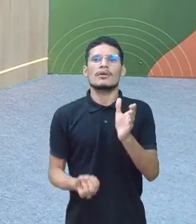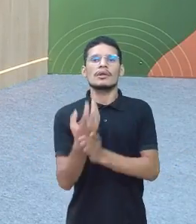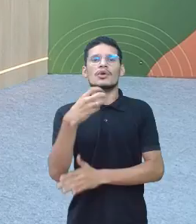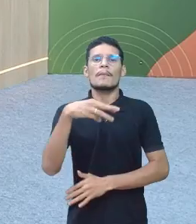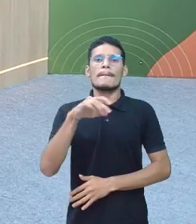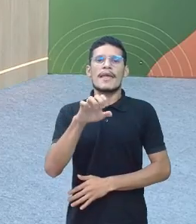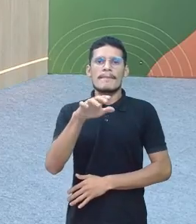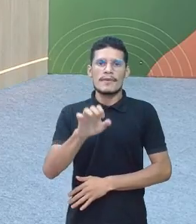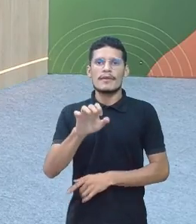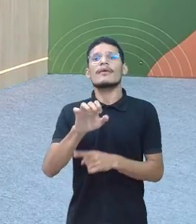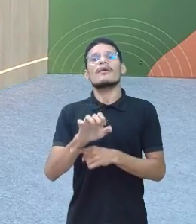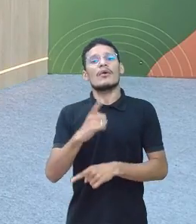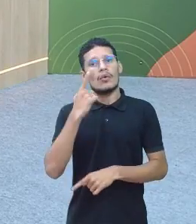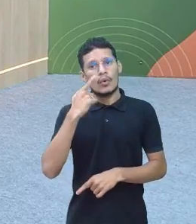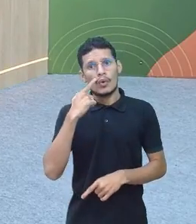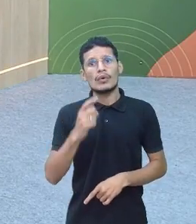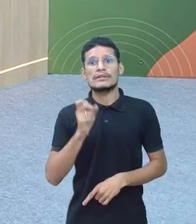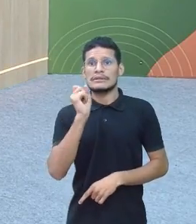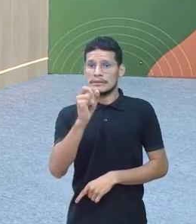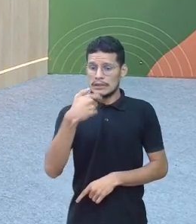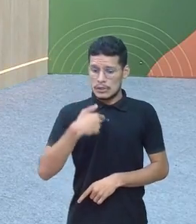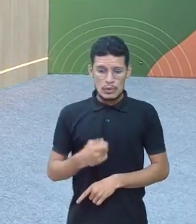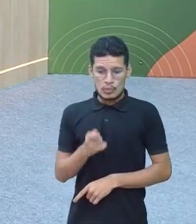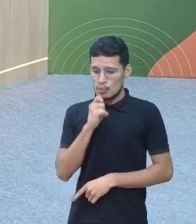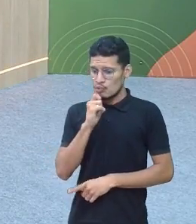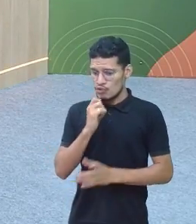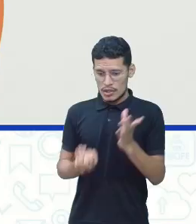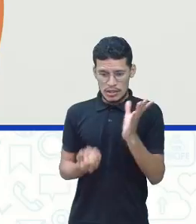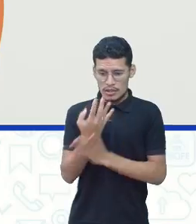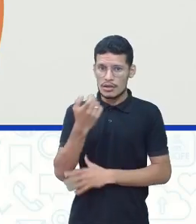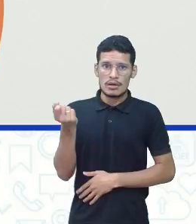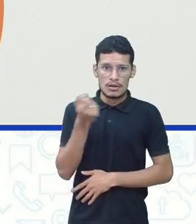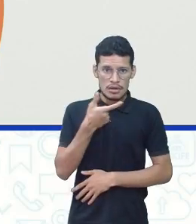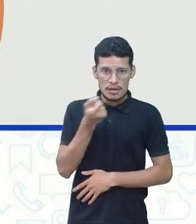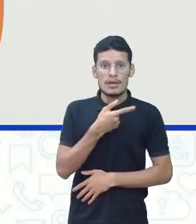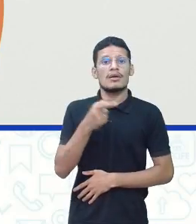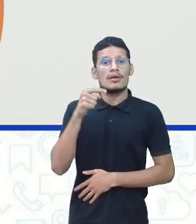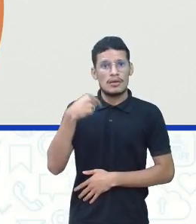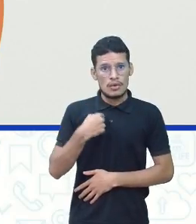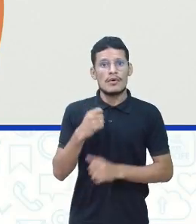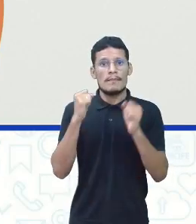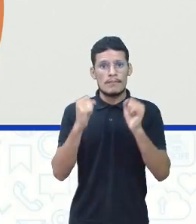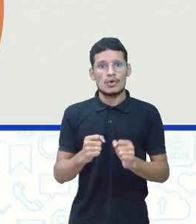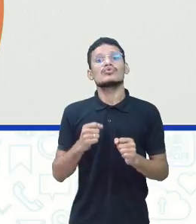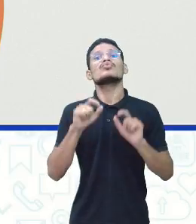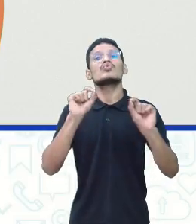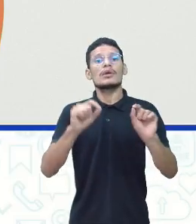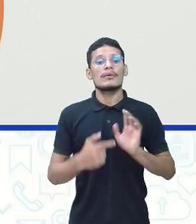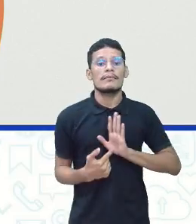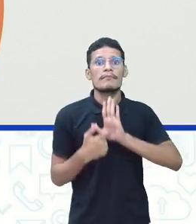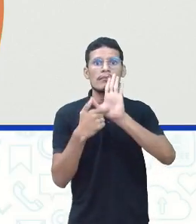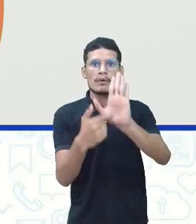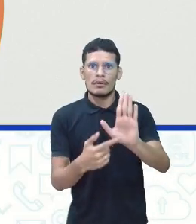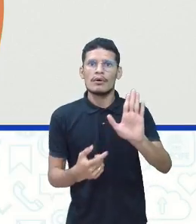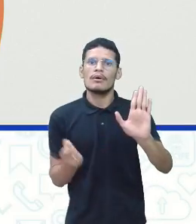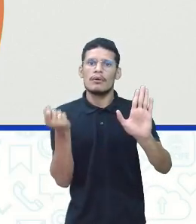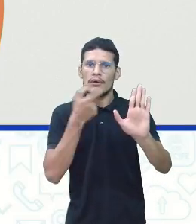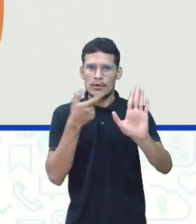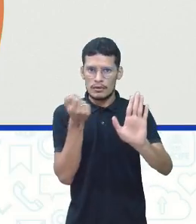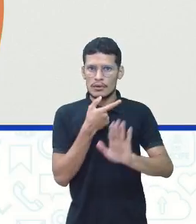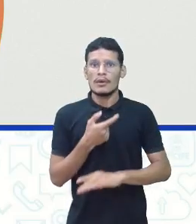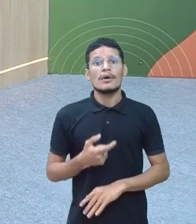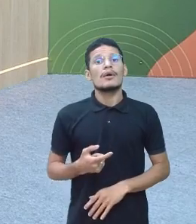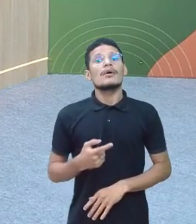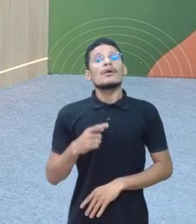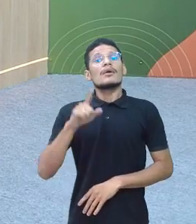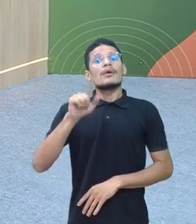meme. Então, se eu não produzo humor, eu posso reproduzir humor. Então, o meme, na